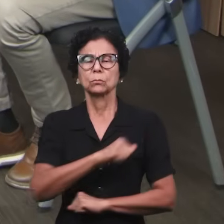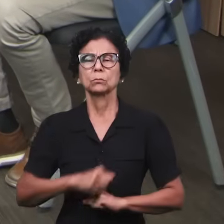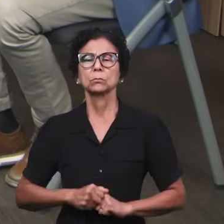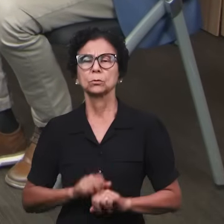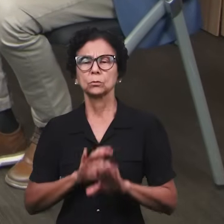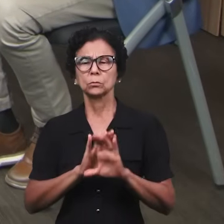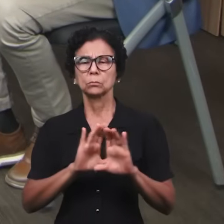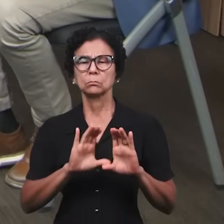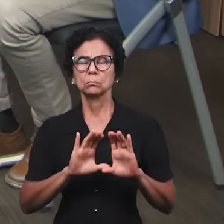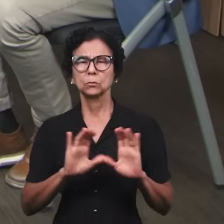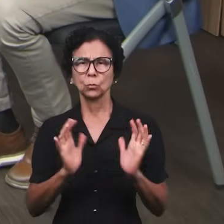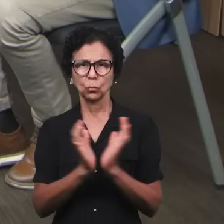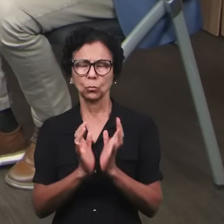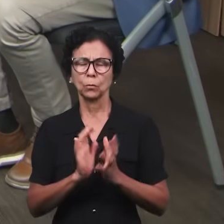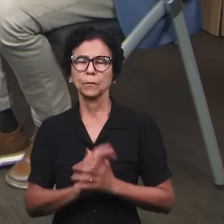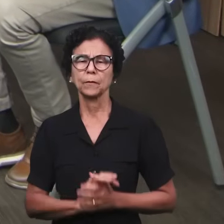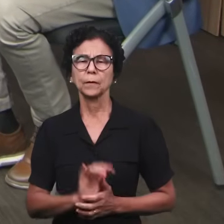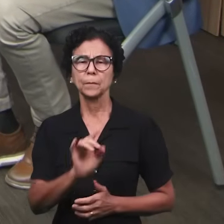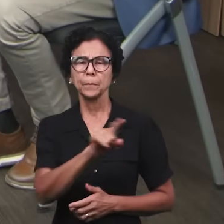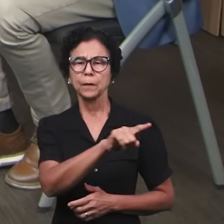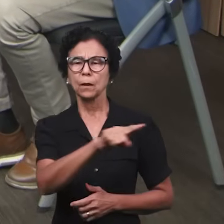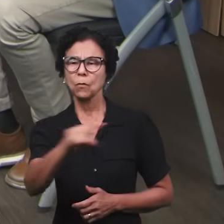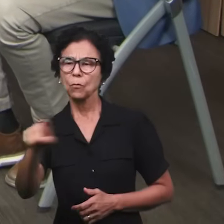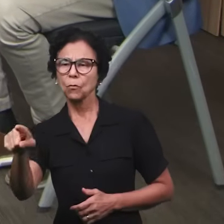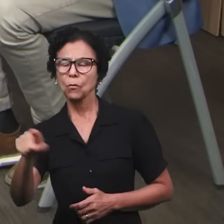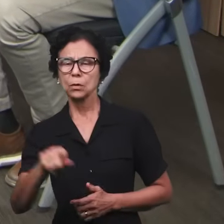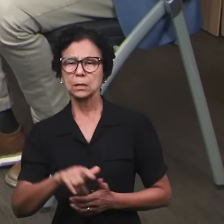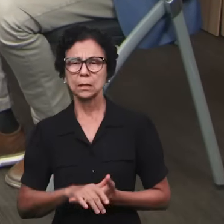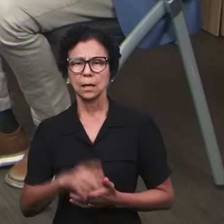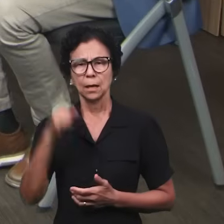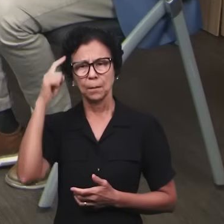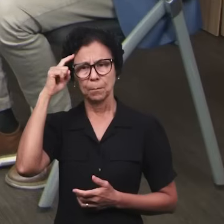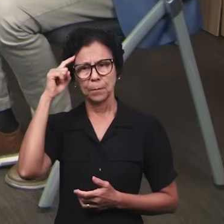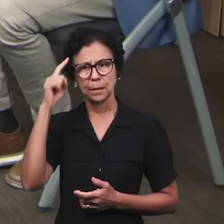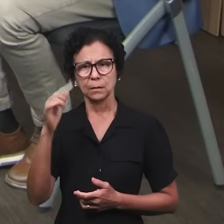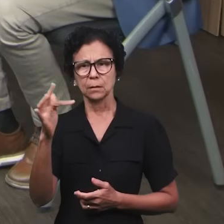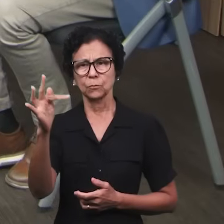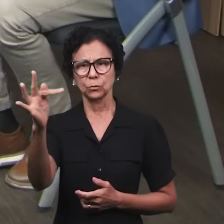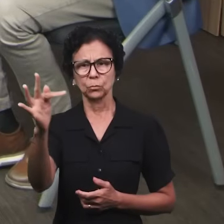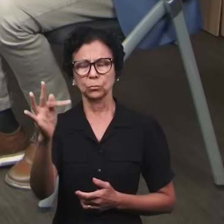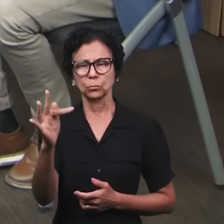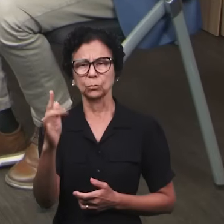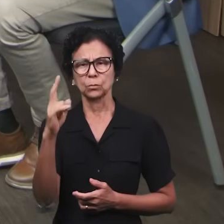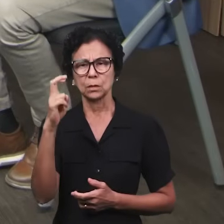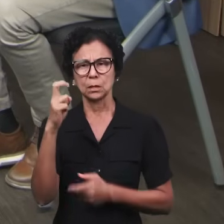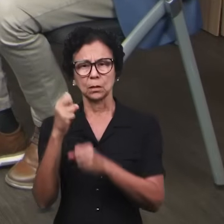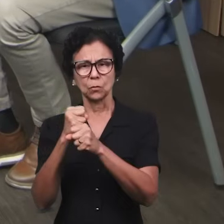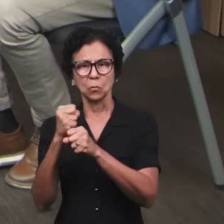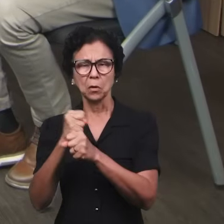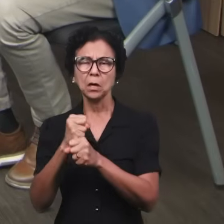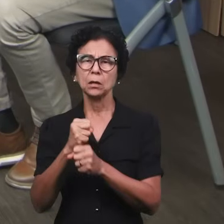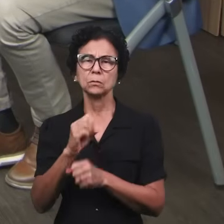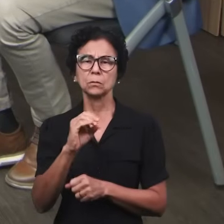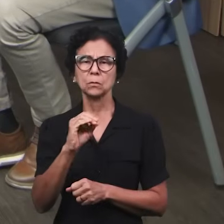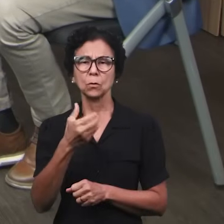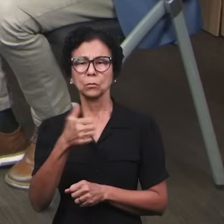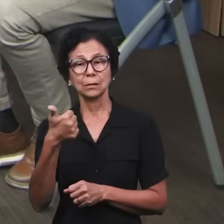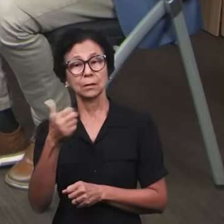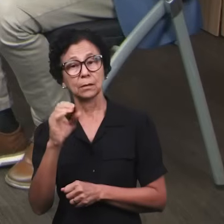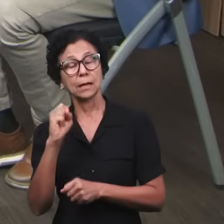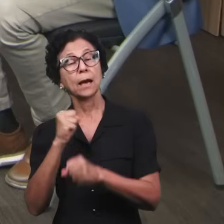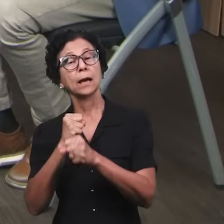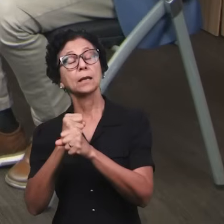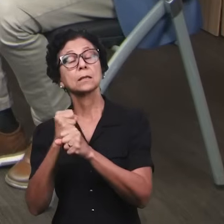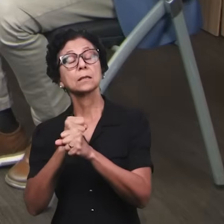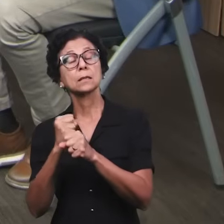assim: escreve no papel onde você vai estar daqui a 5 anos e daqui a 10 anos. Para o jovem,